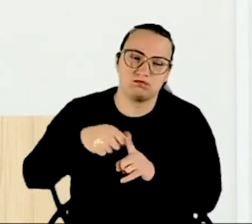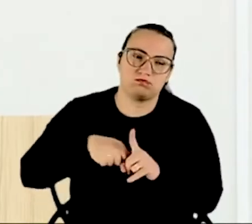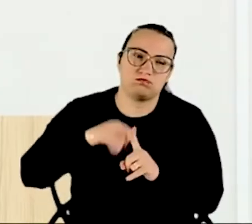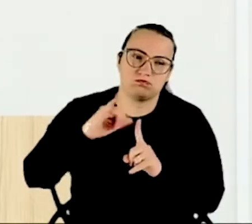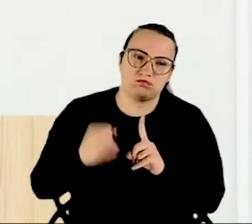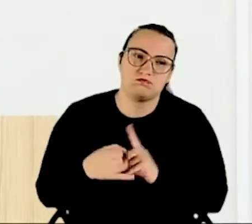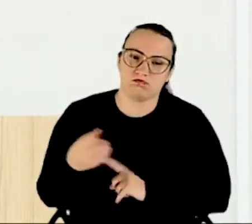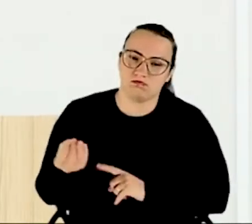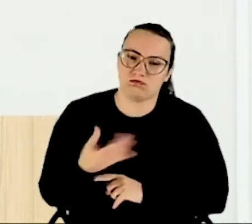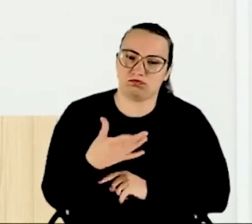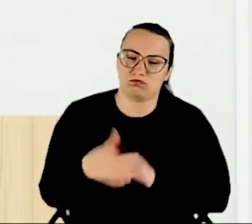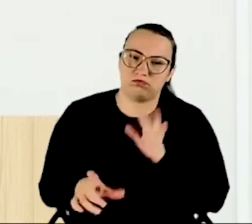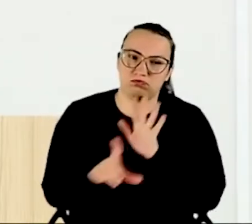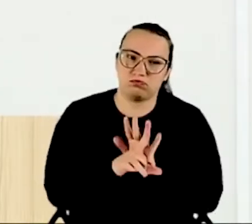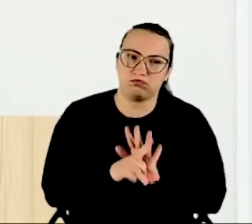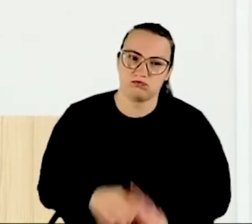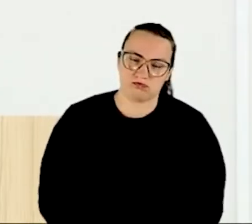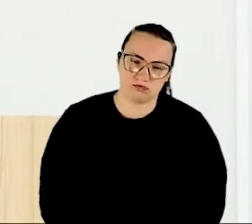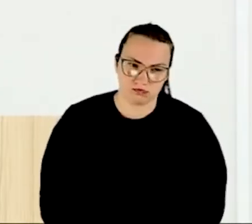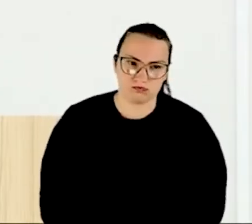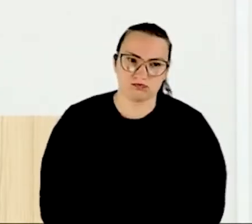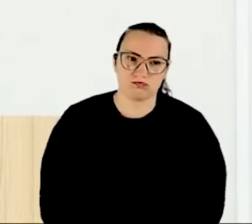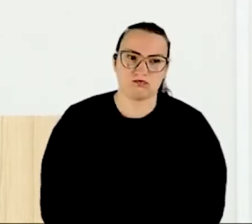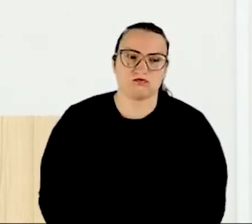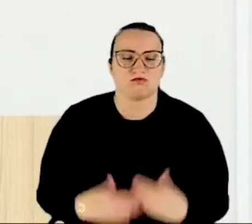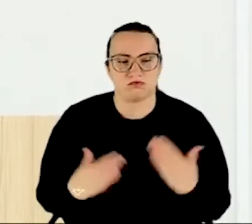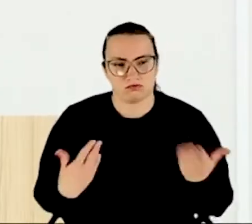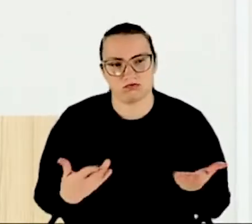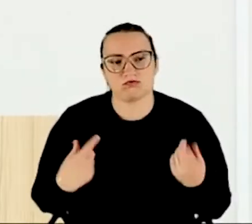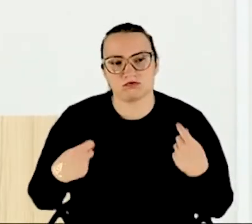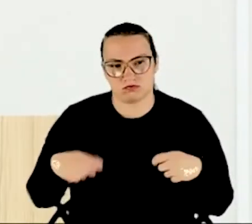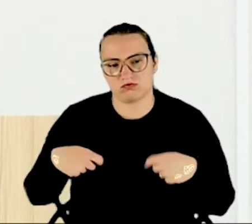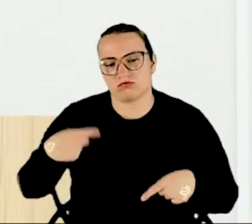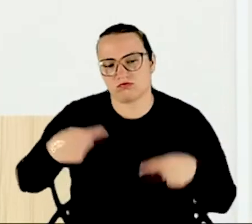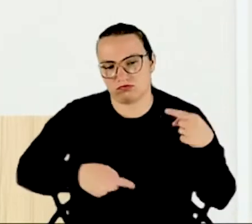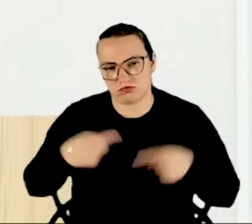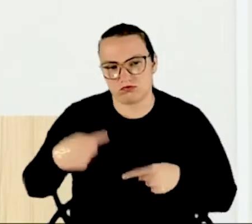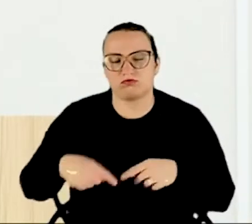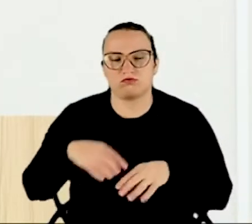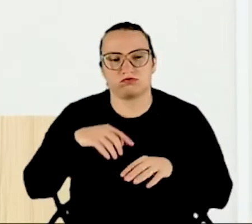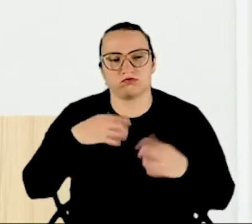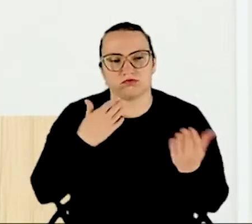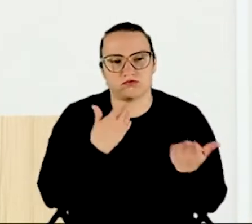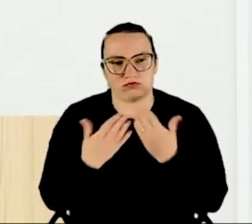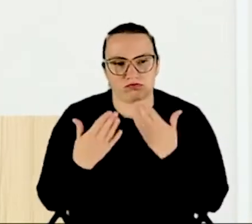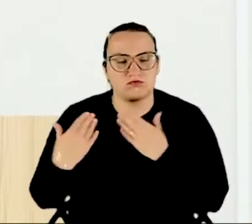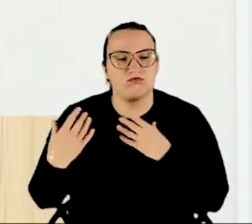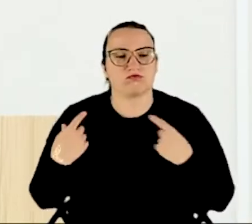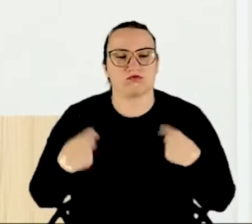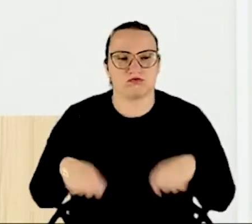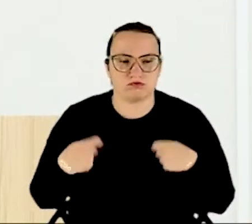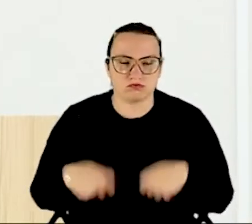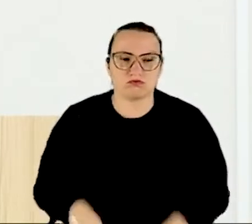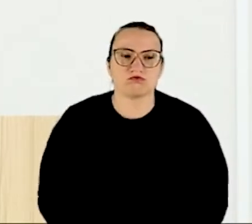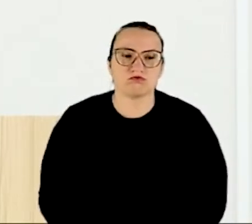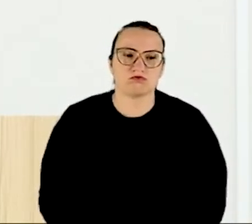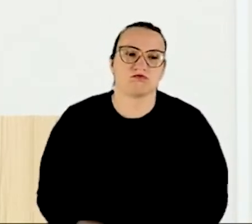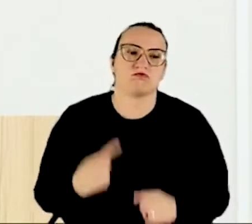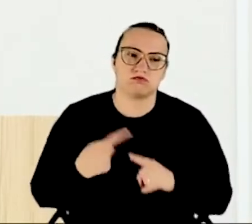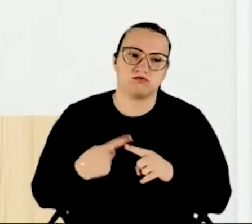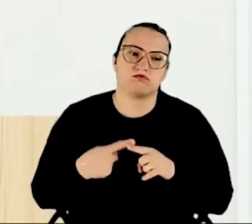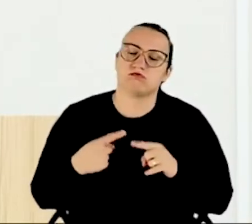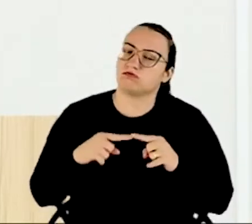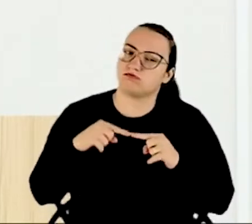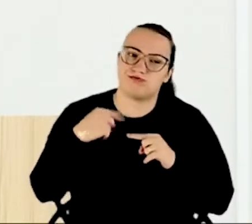nova lei, se nós aprovar aqui nessa Casa de Leis. Então, eu acho que tem que ser debatido, tem que ser discutido, porque depois, na